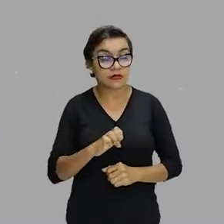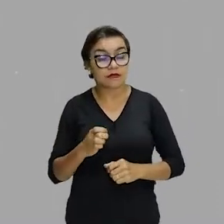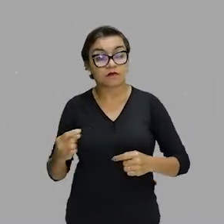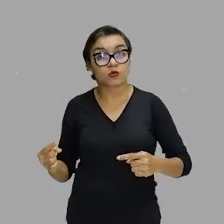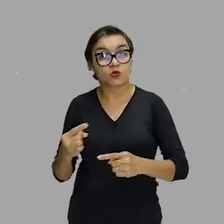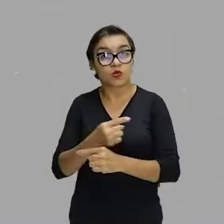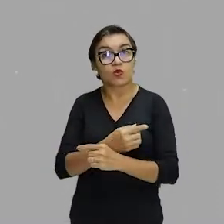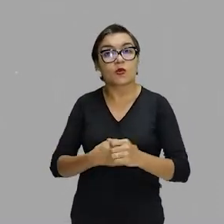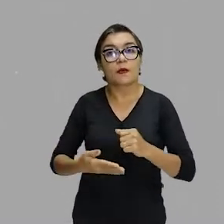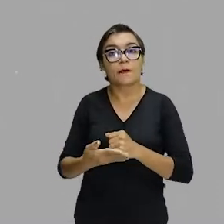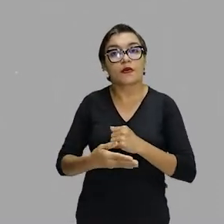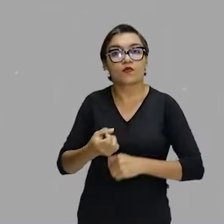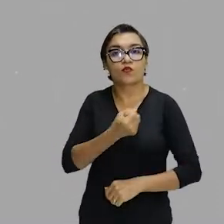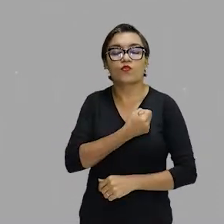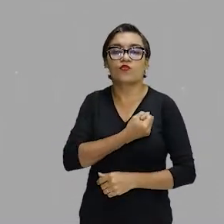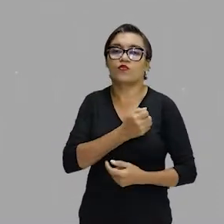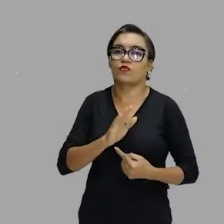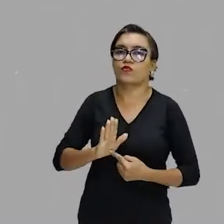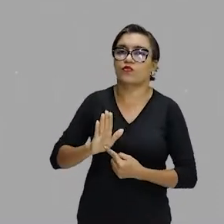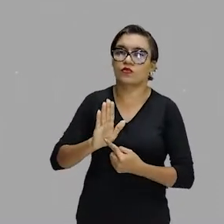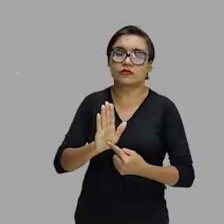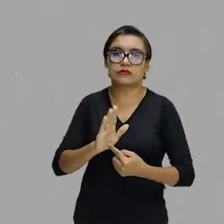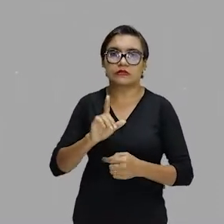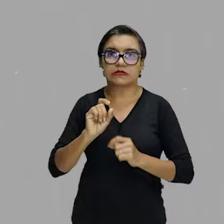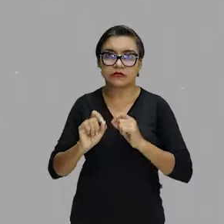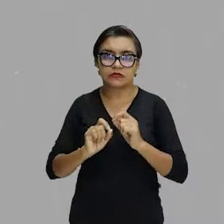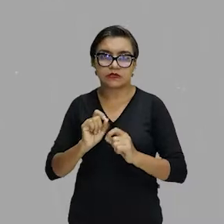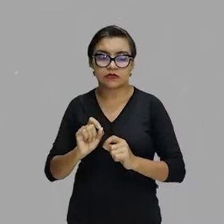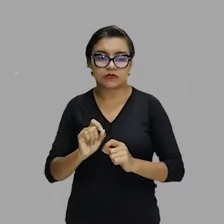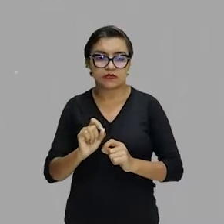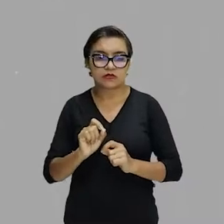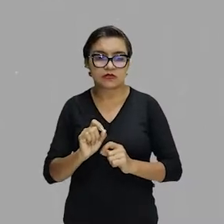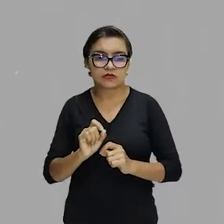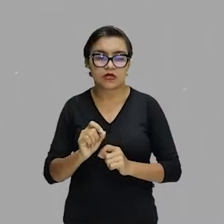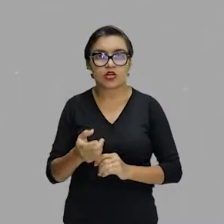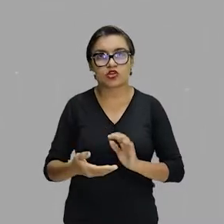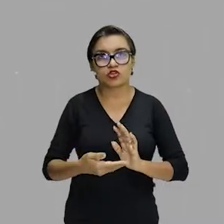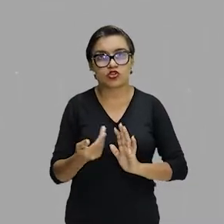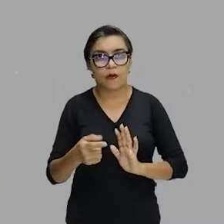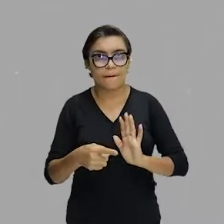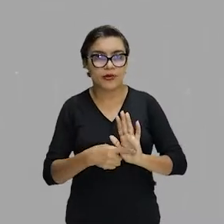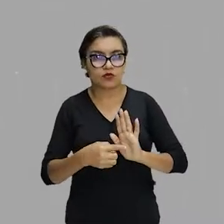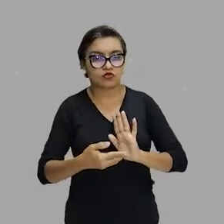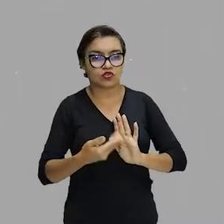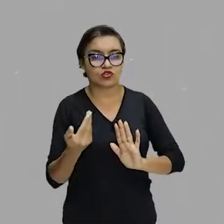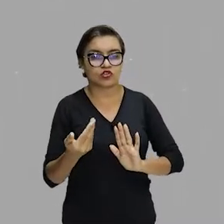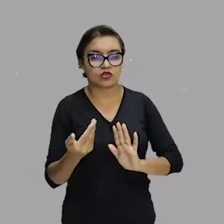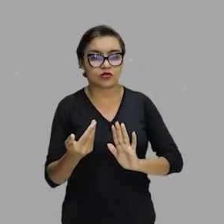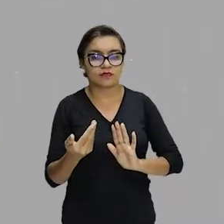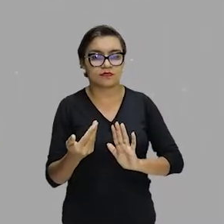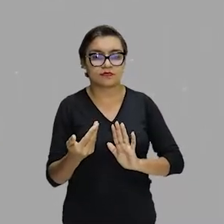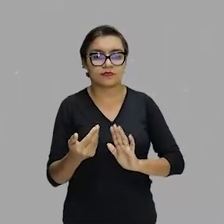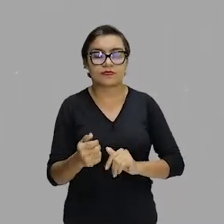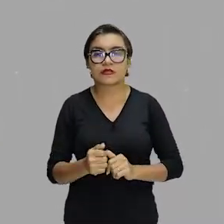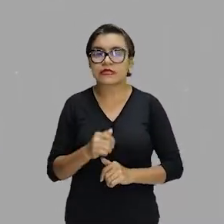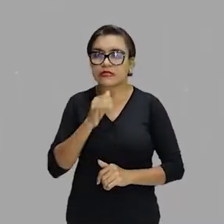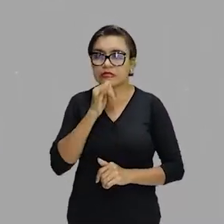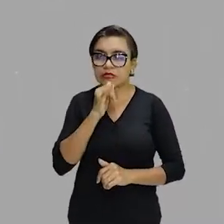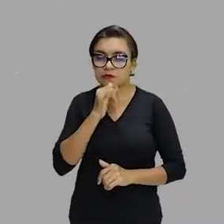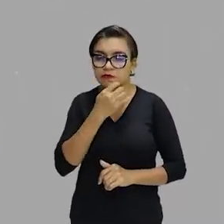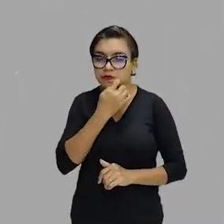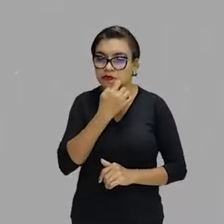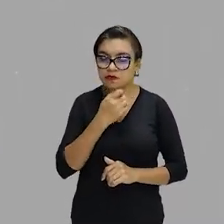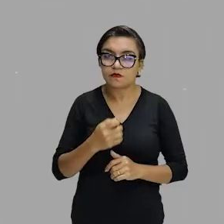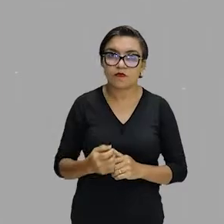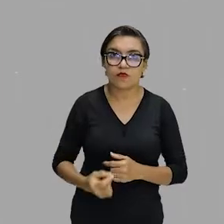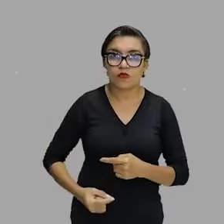base, esse valor que aparece aí, você vai só tirar o menos e repetir tudo isso lá no denominador. Então, eu coloquei o 1